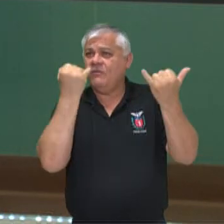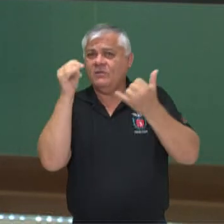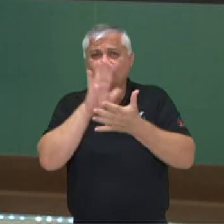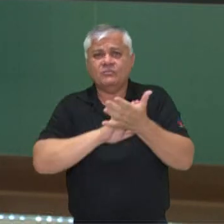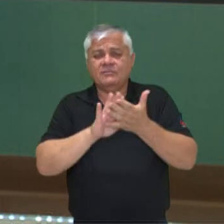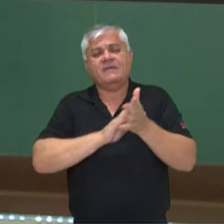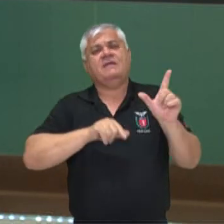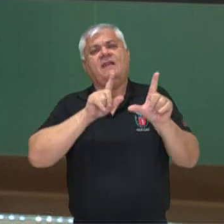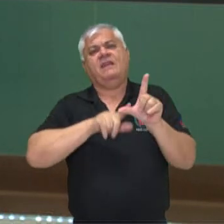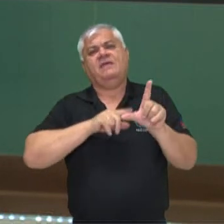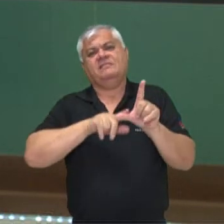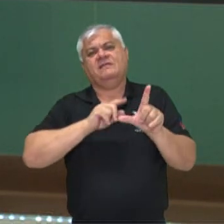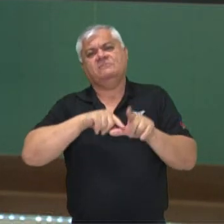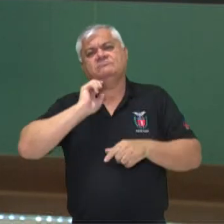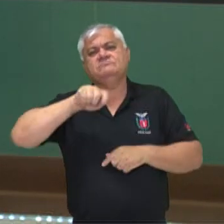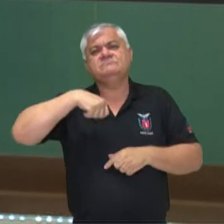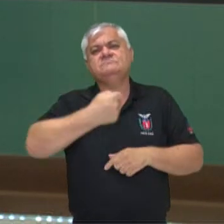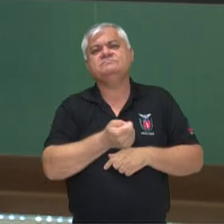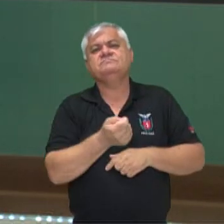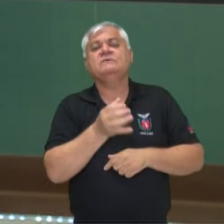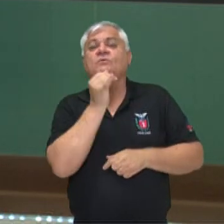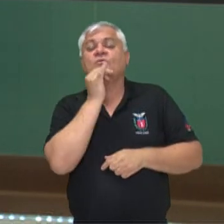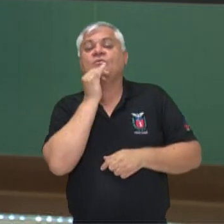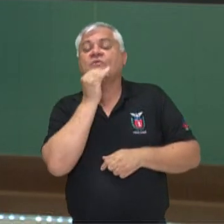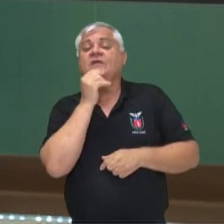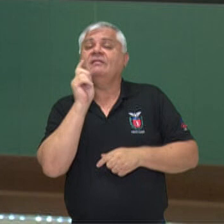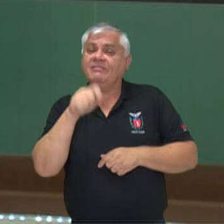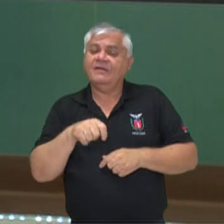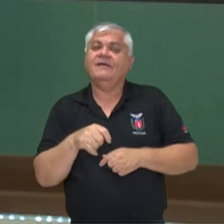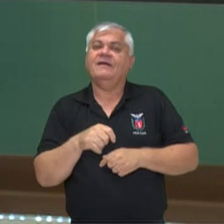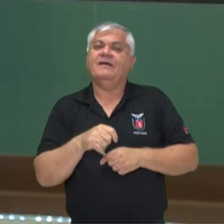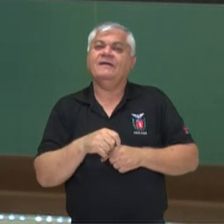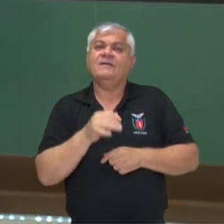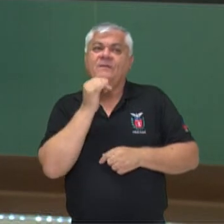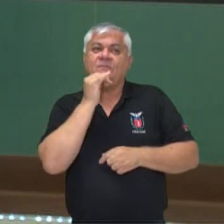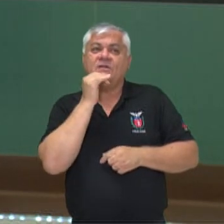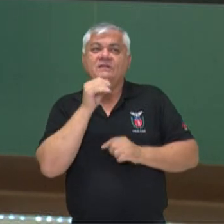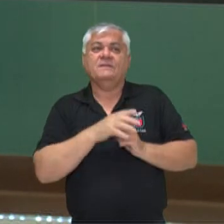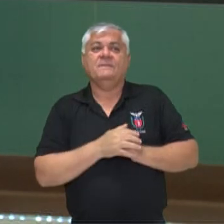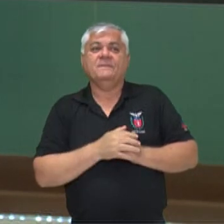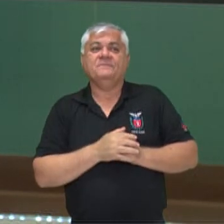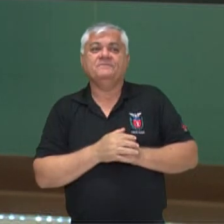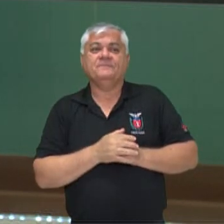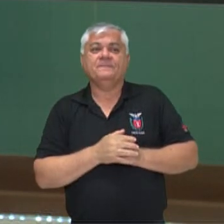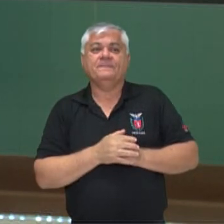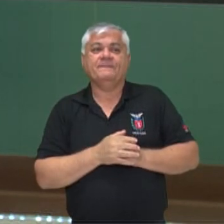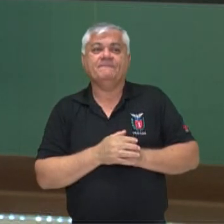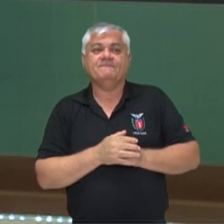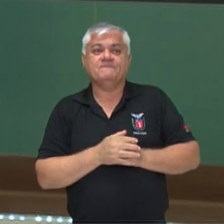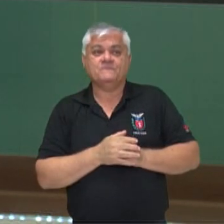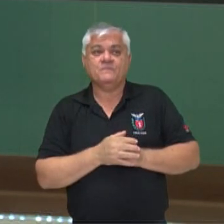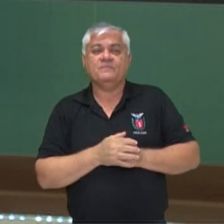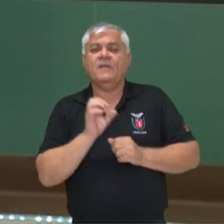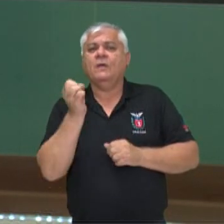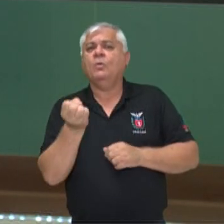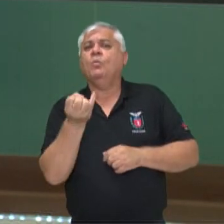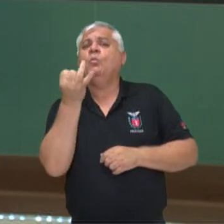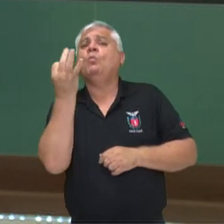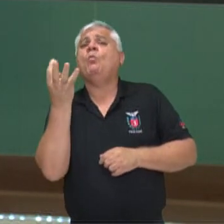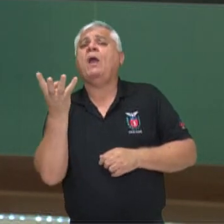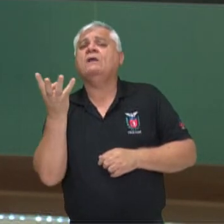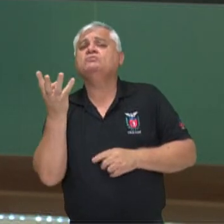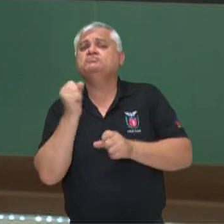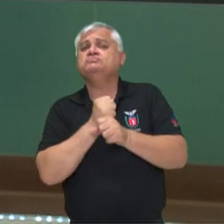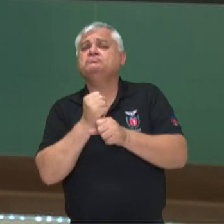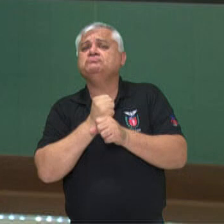letra, certo? Então, tenta escrever em função de letra aí. Ele disse que há quantos anos, quer saber há quanto